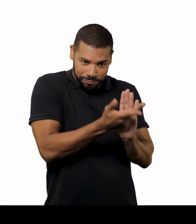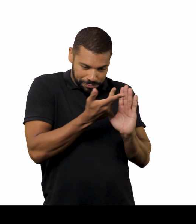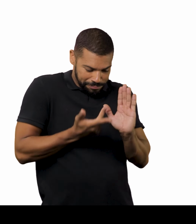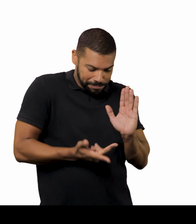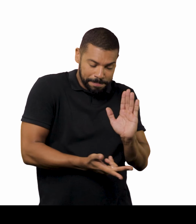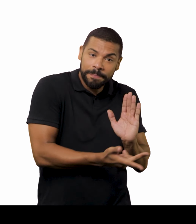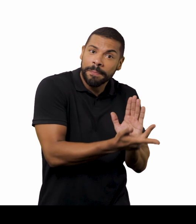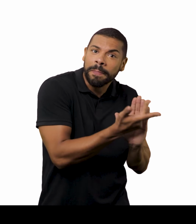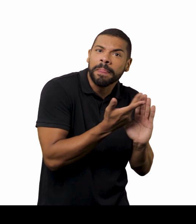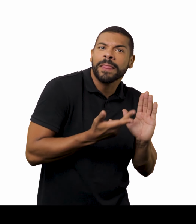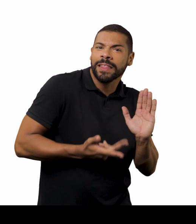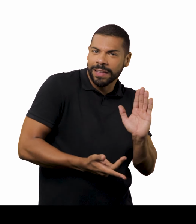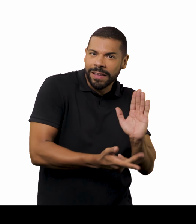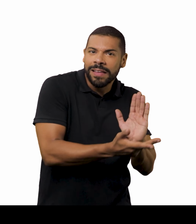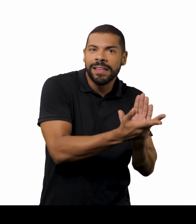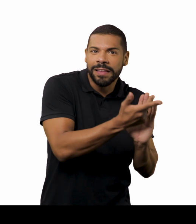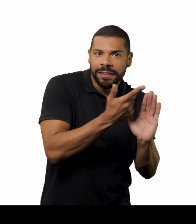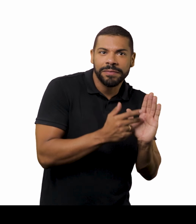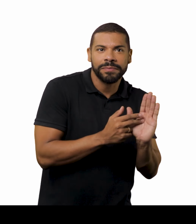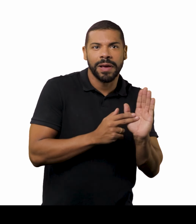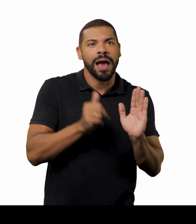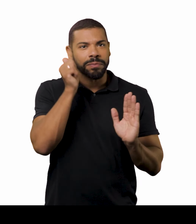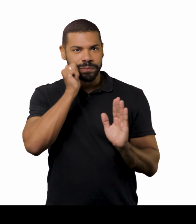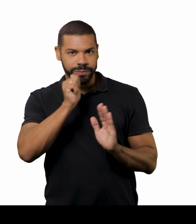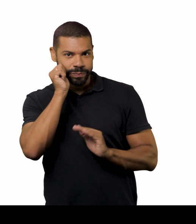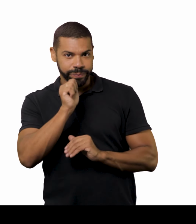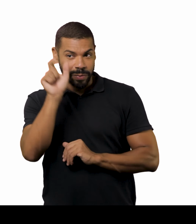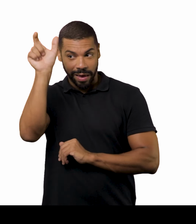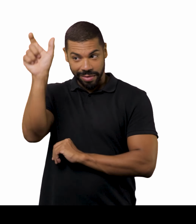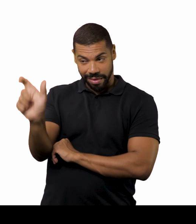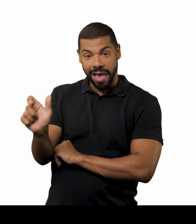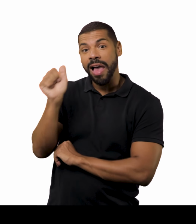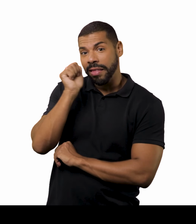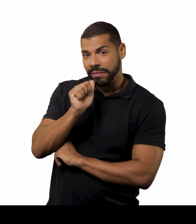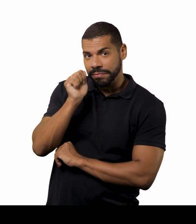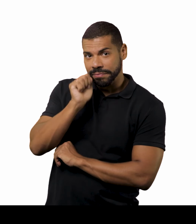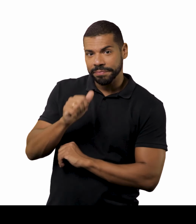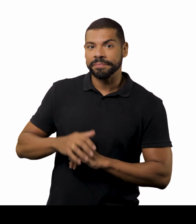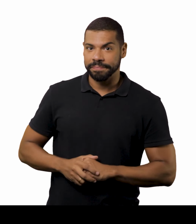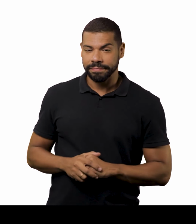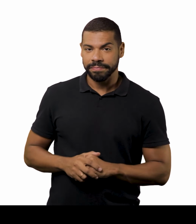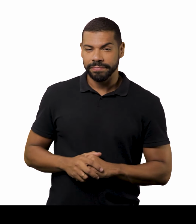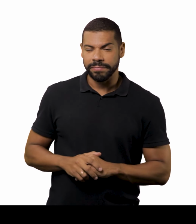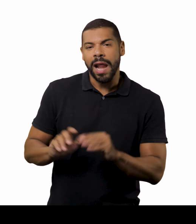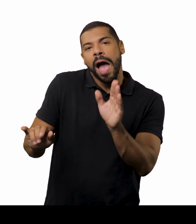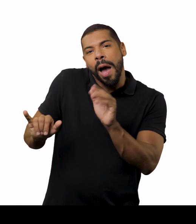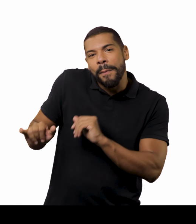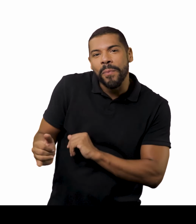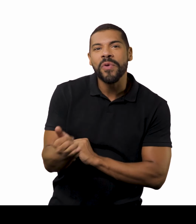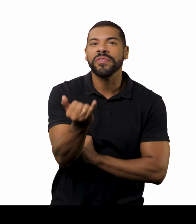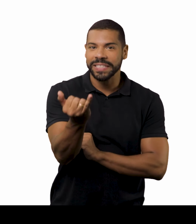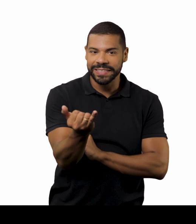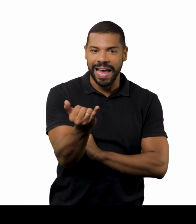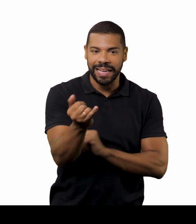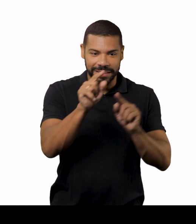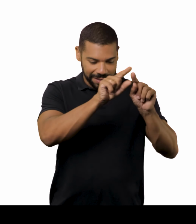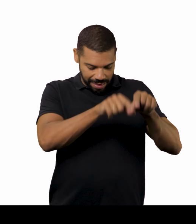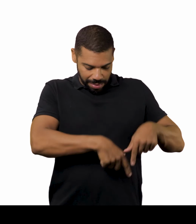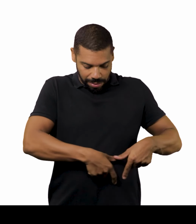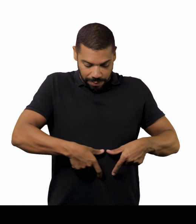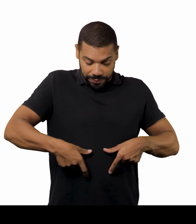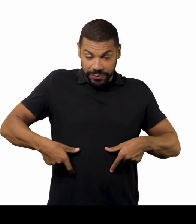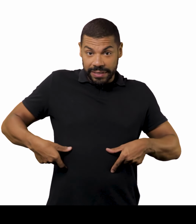Vivian também. Instintivamente ou por acaso, essa comunicação já estava existindo. A gente resolveu aproveitar essas